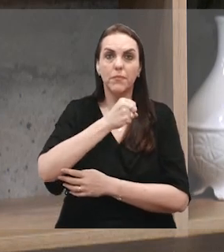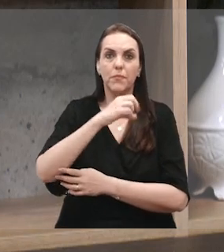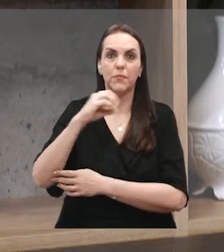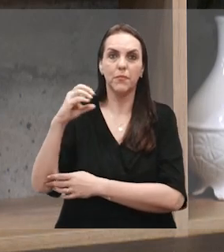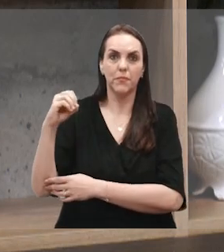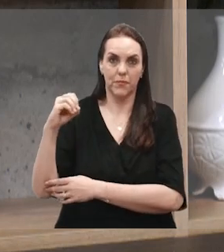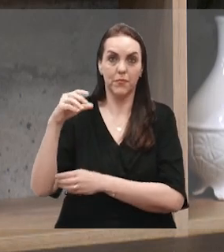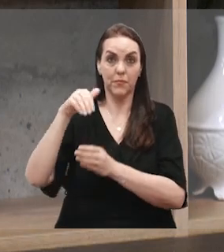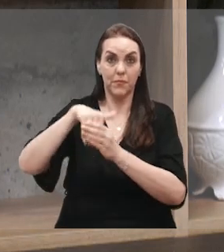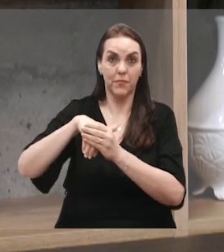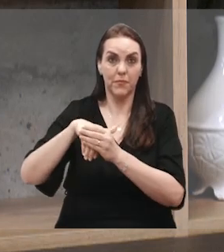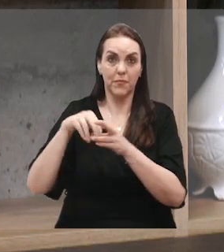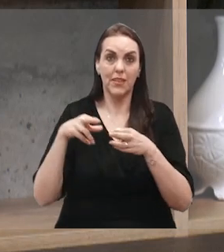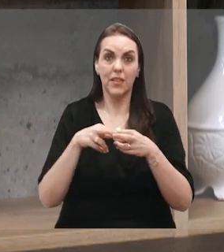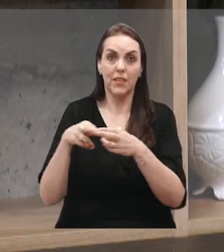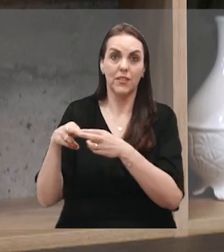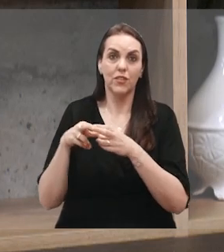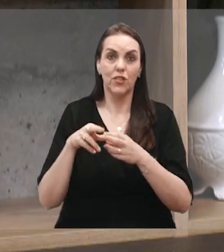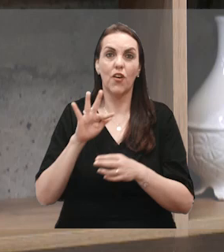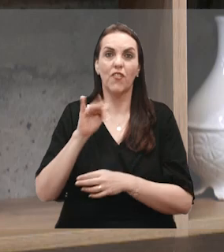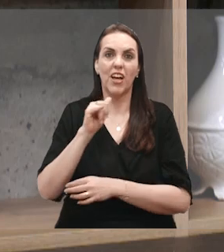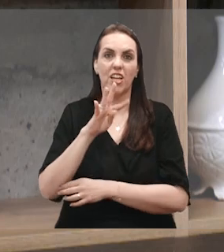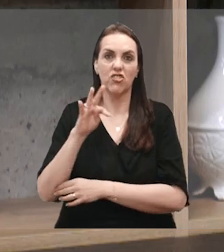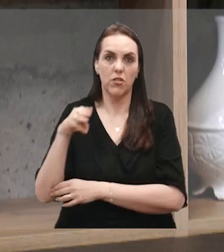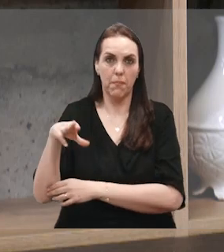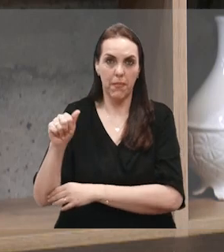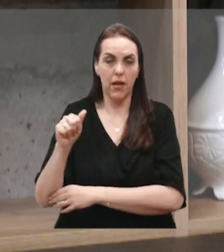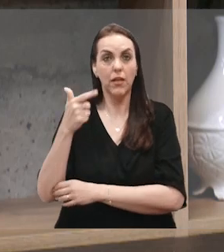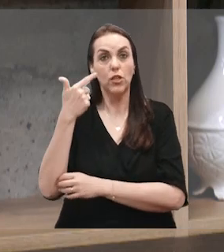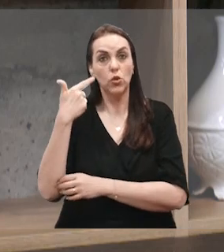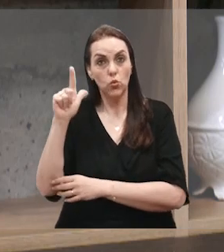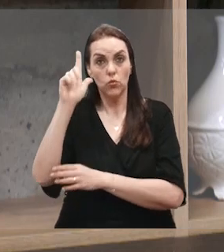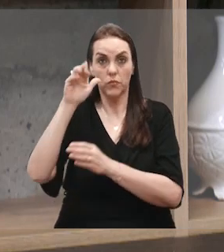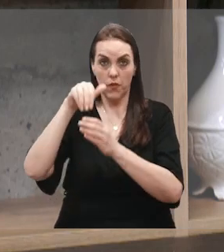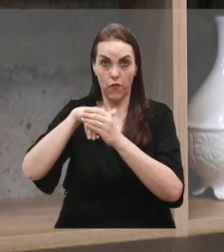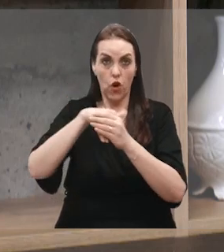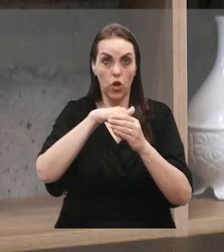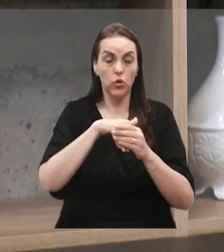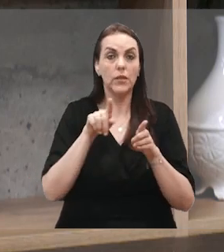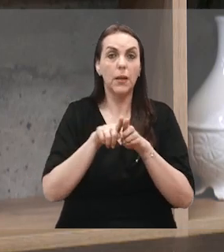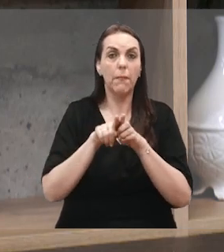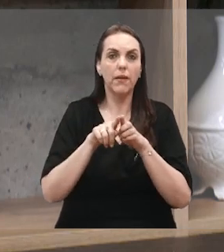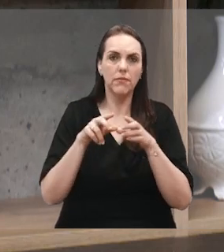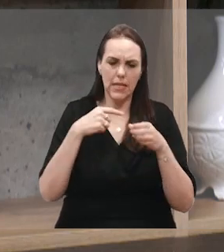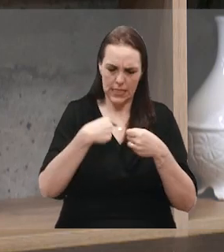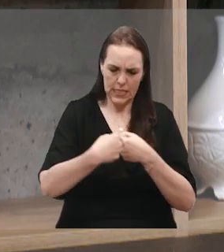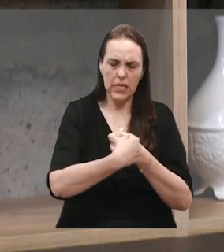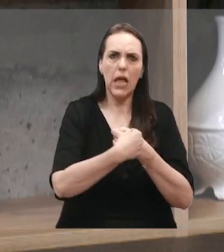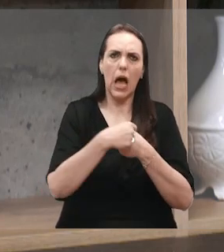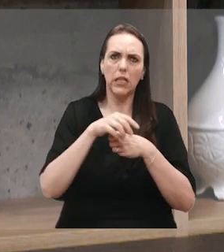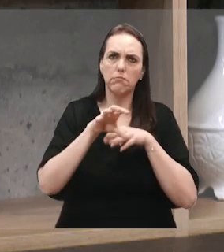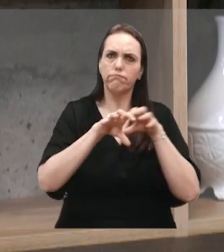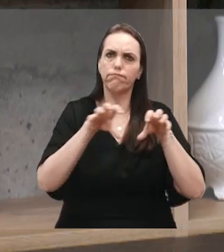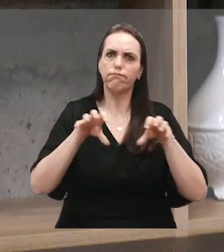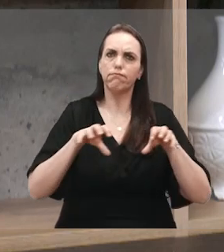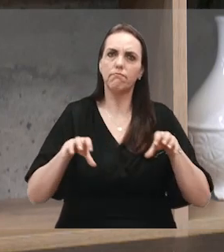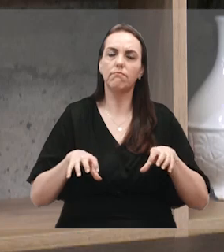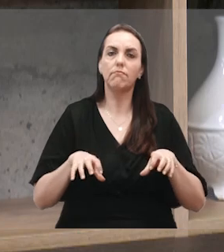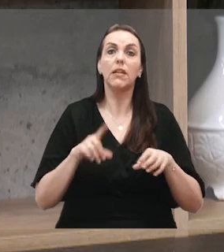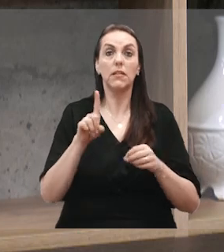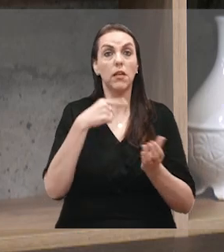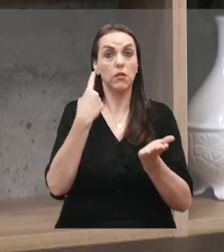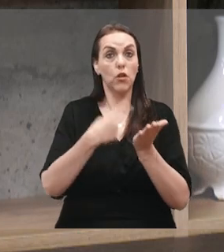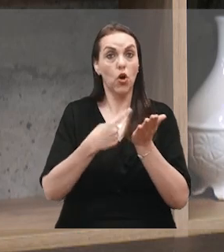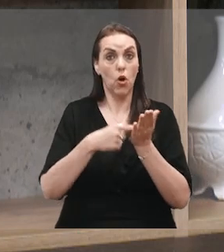do Fátima, mas toda a sua outra votação é feita em outras regiões da cidade. Então, a senhora também tem um compromisso com